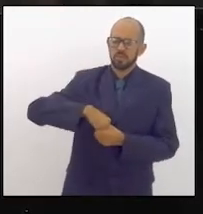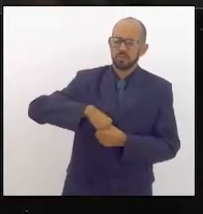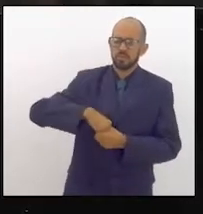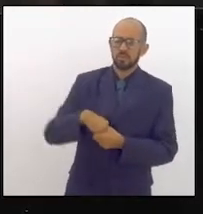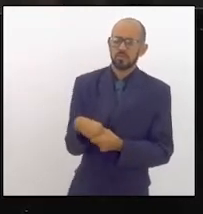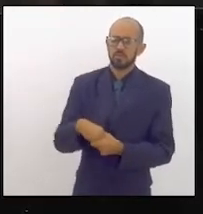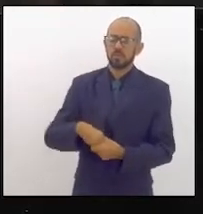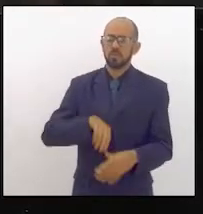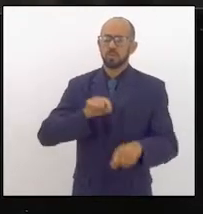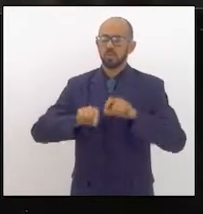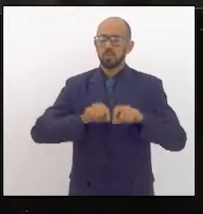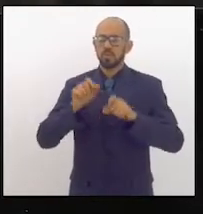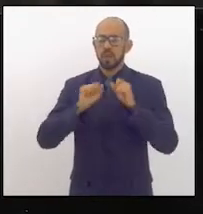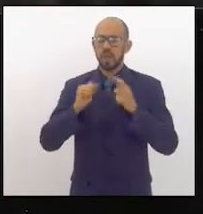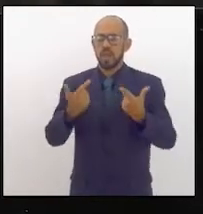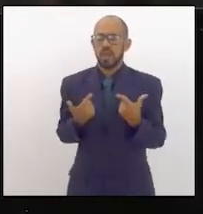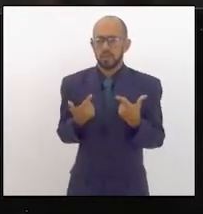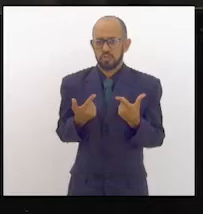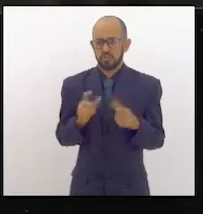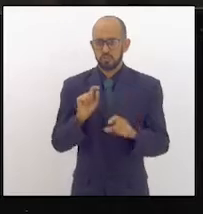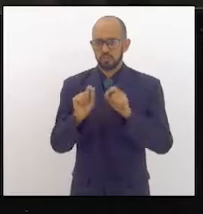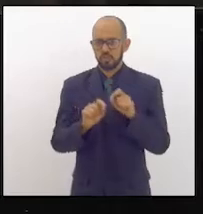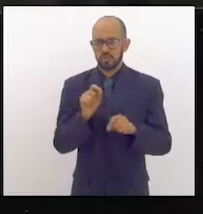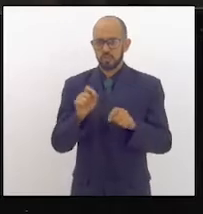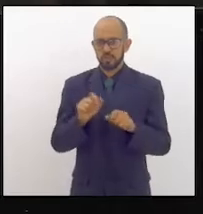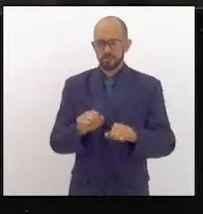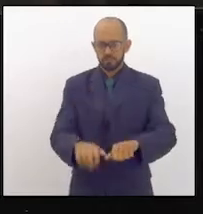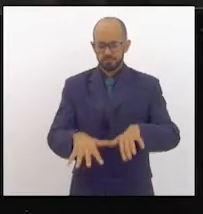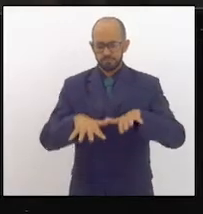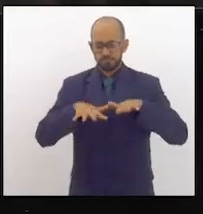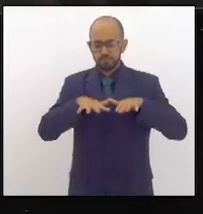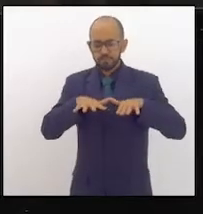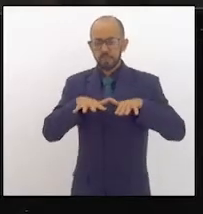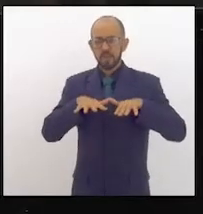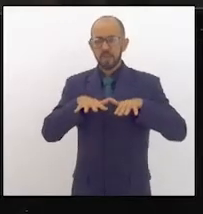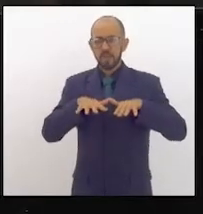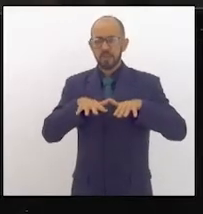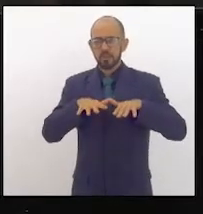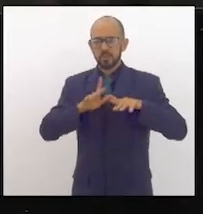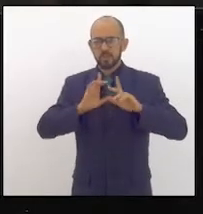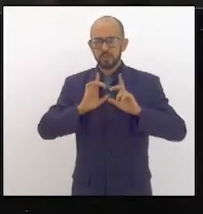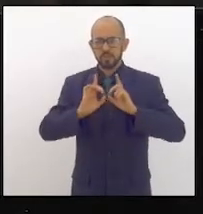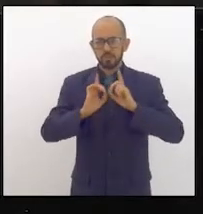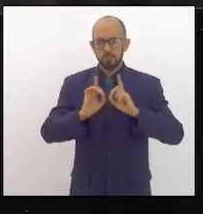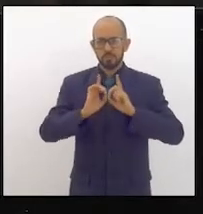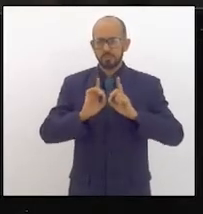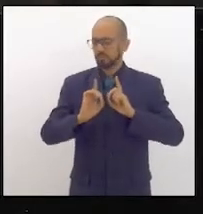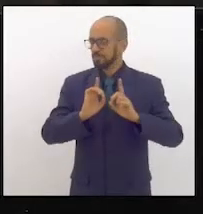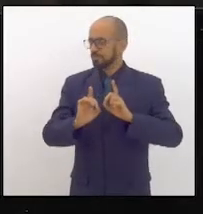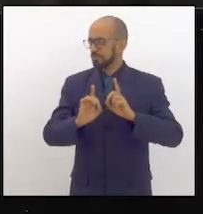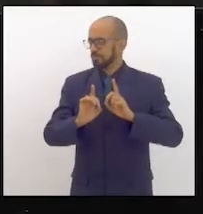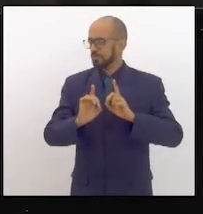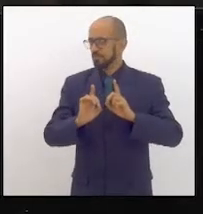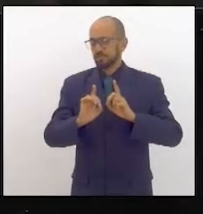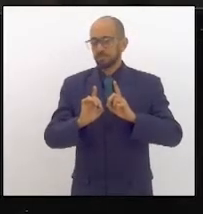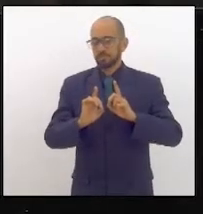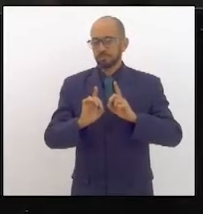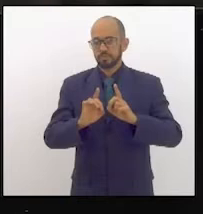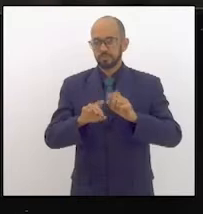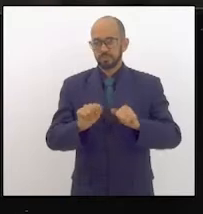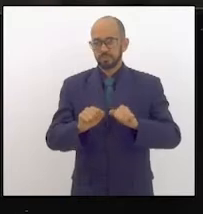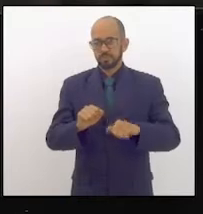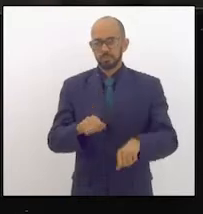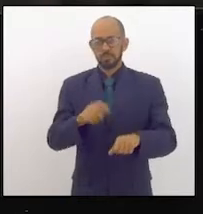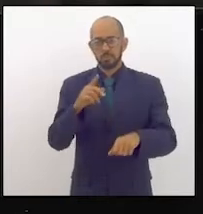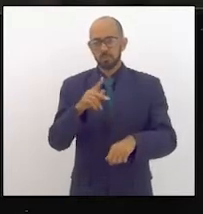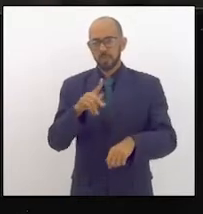lerd né o plenário voltado para debate sobre PL